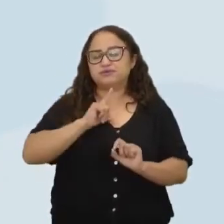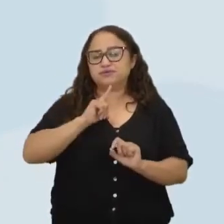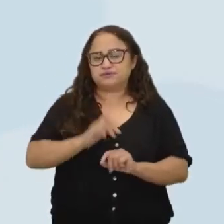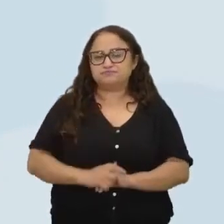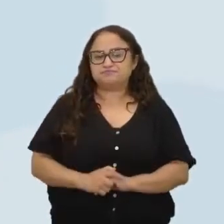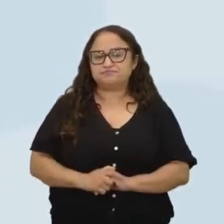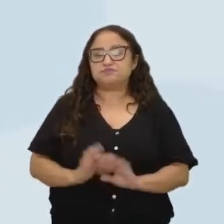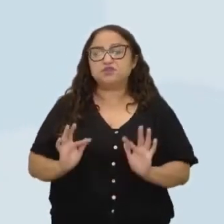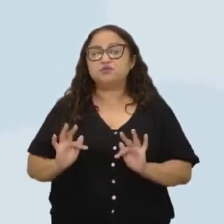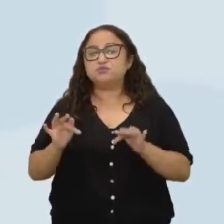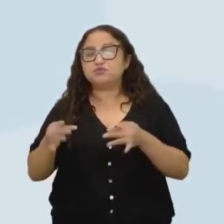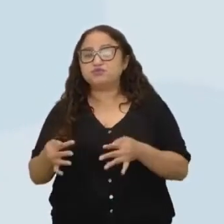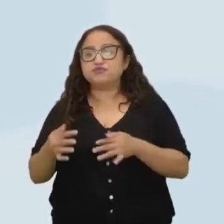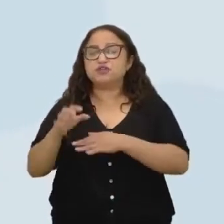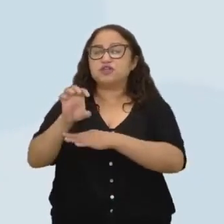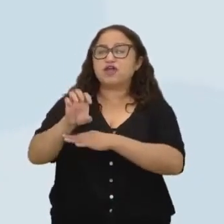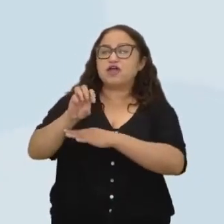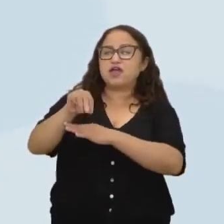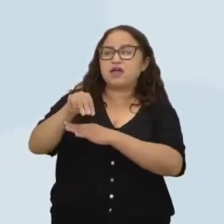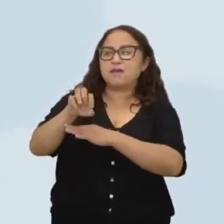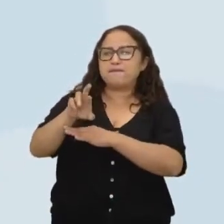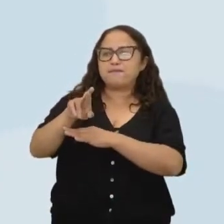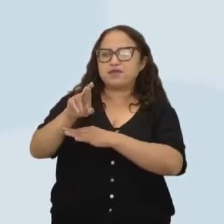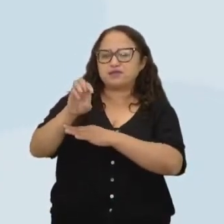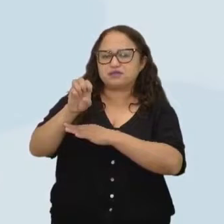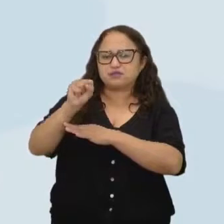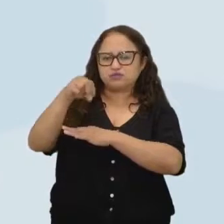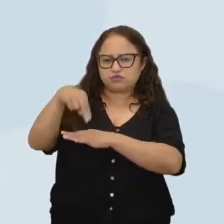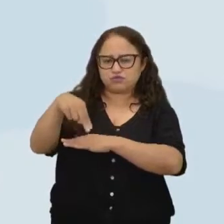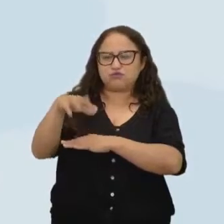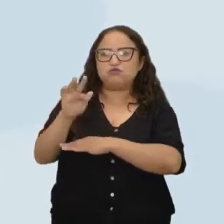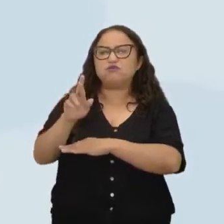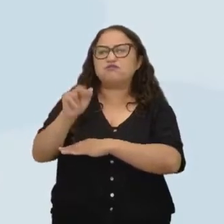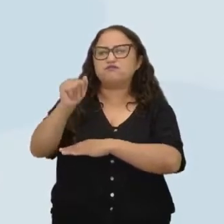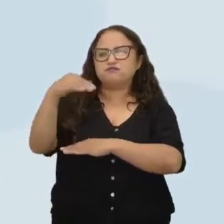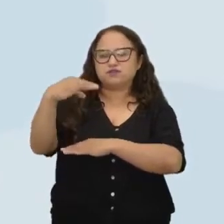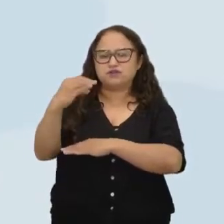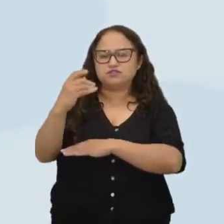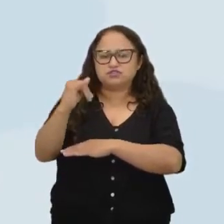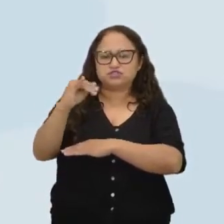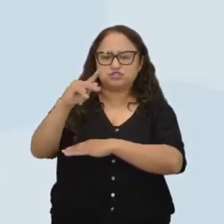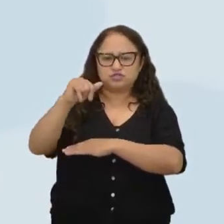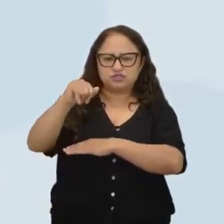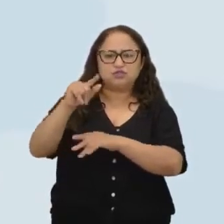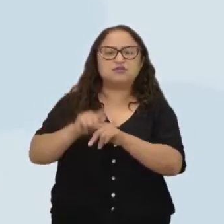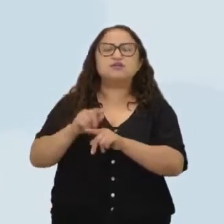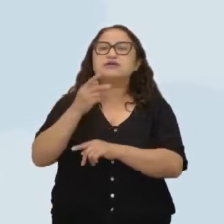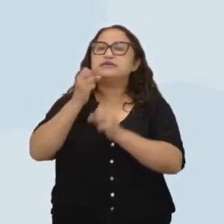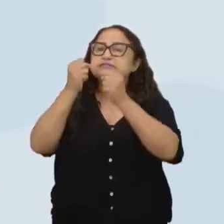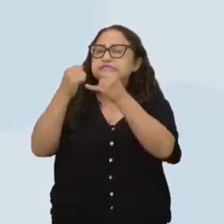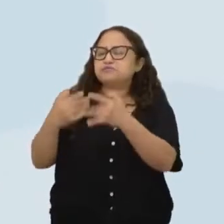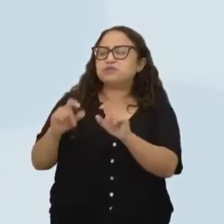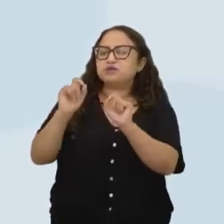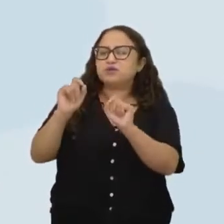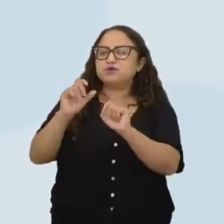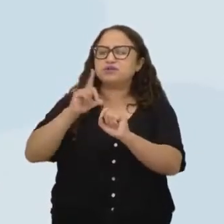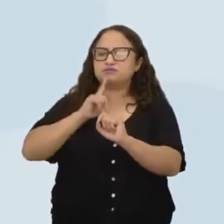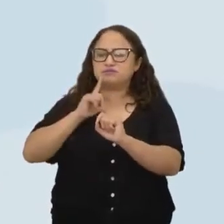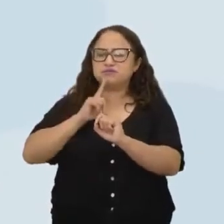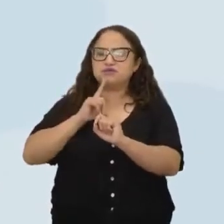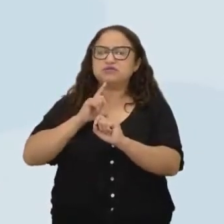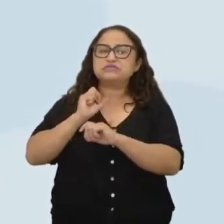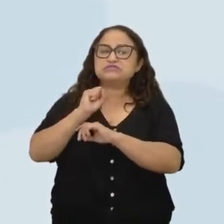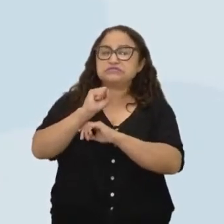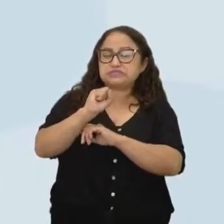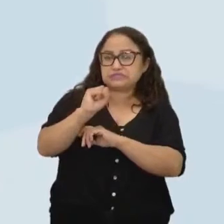E, no final, o professor Emerson Franchini ressalta que isso não quer dizer necessariamente que o CIT seja o melhor protocolo